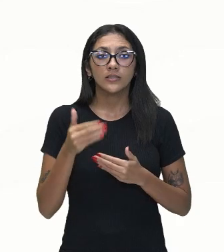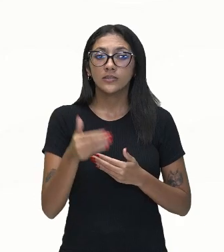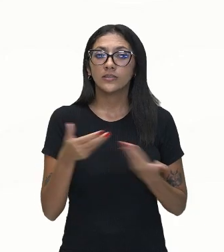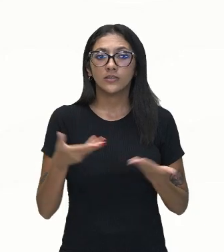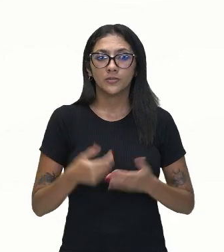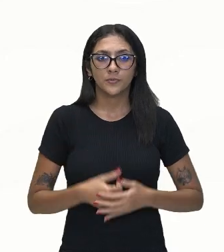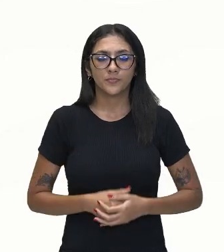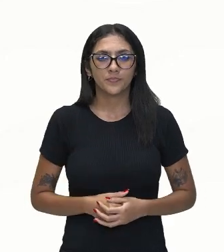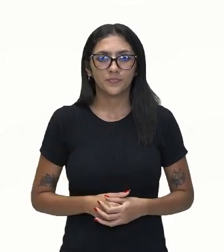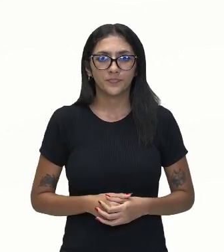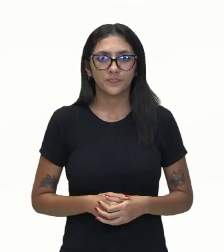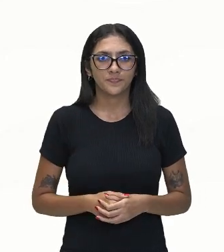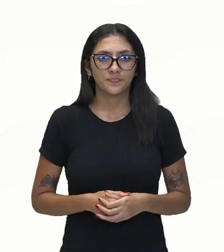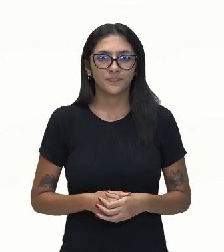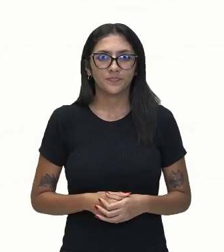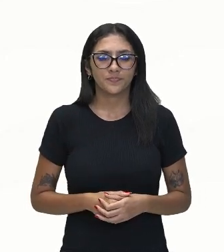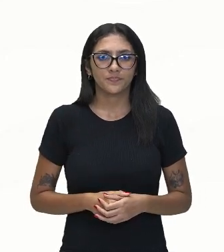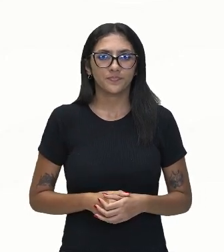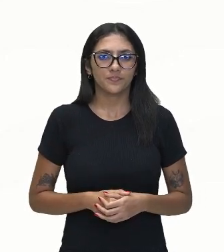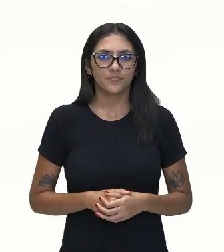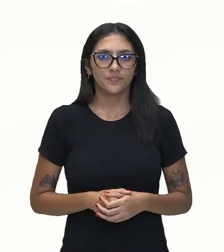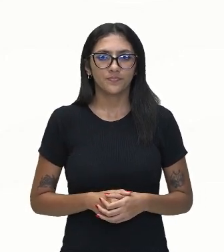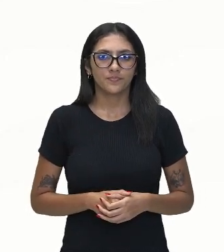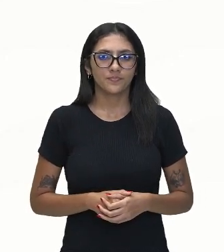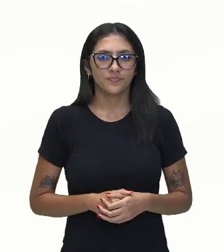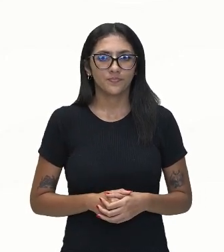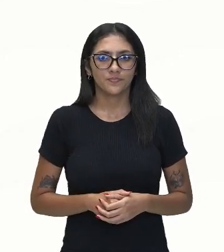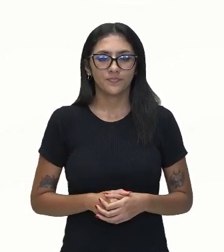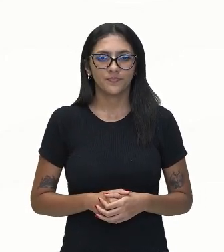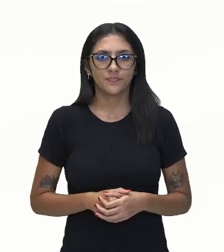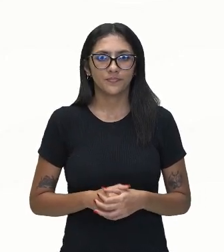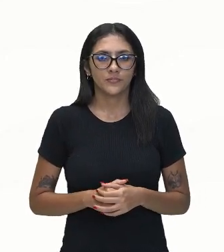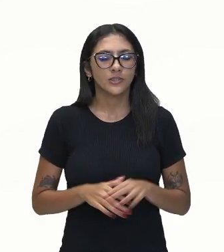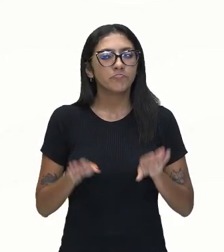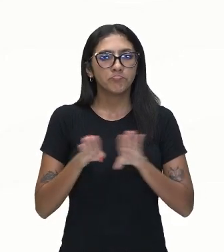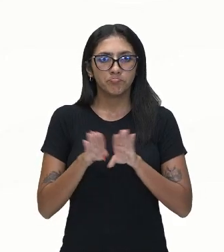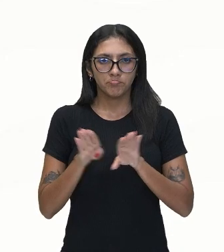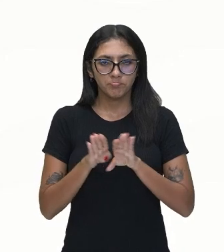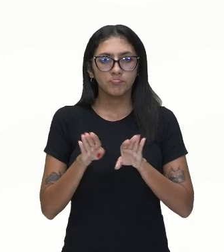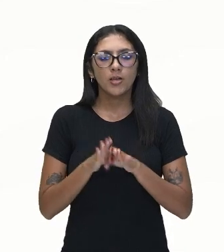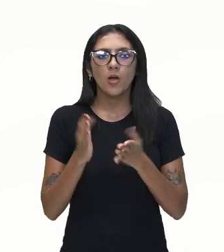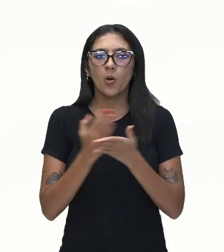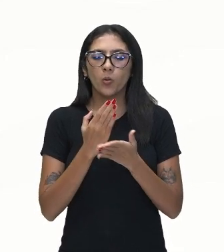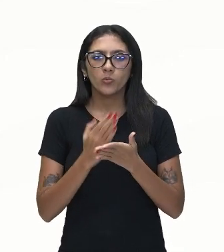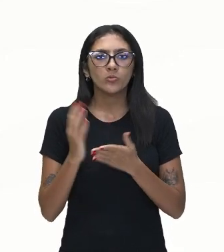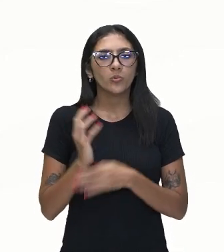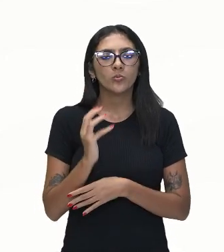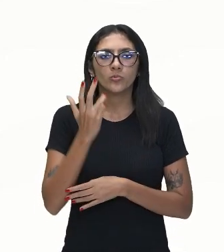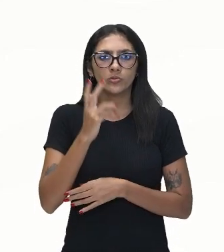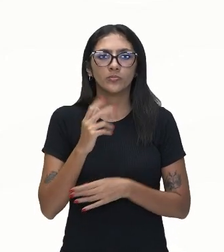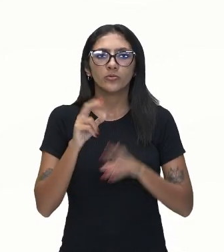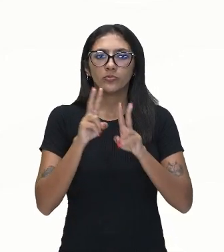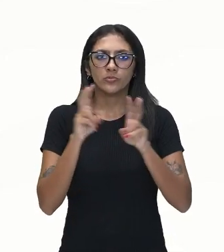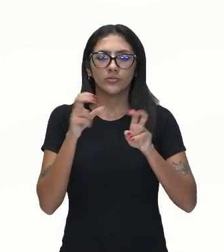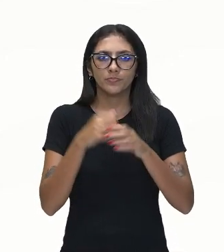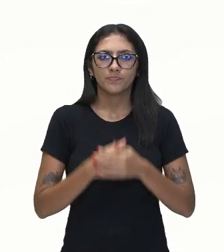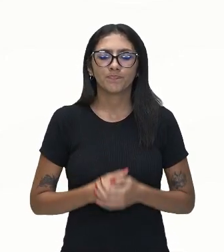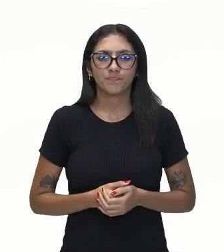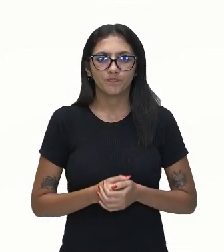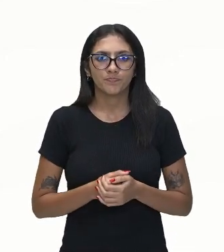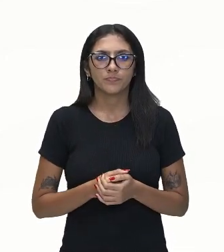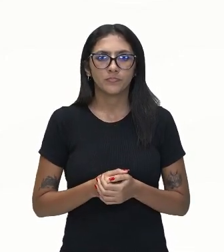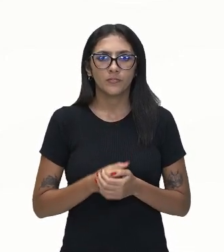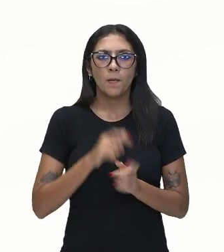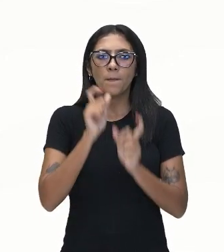nós temos ainda a situação de uma